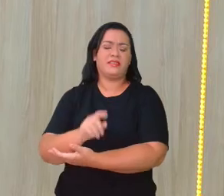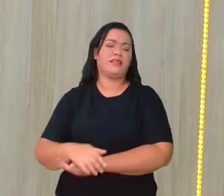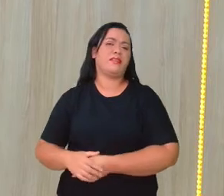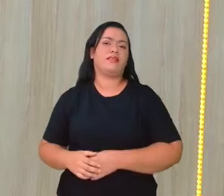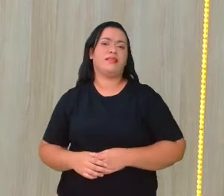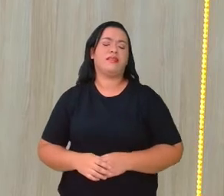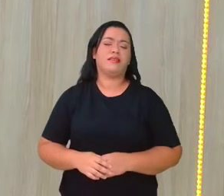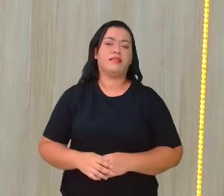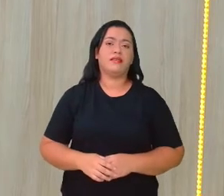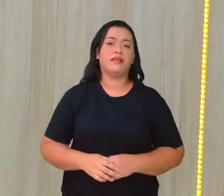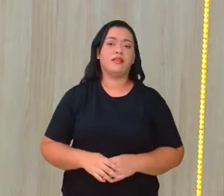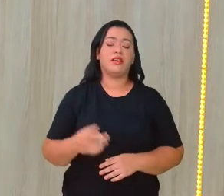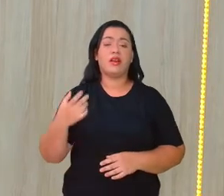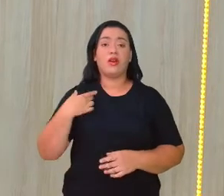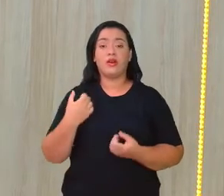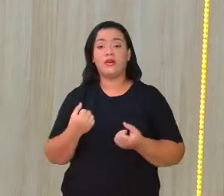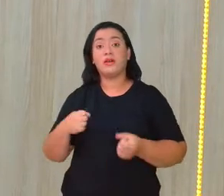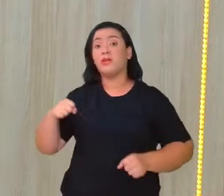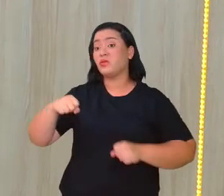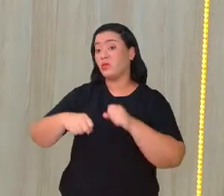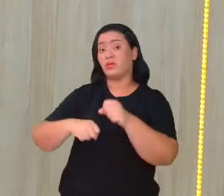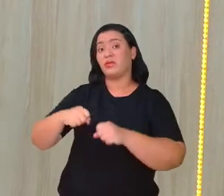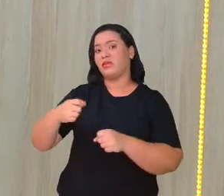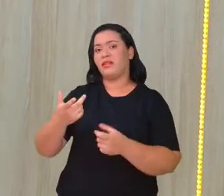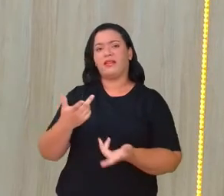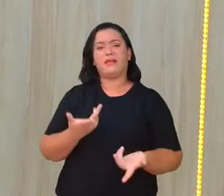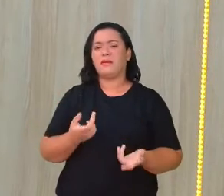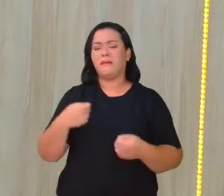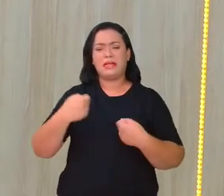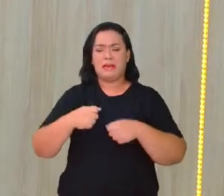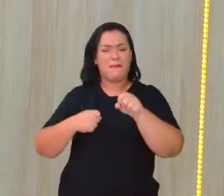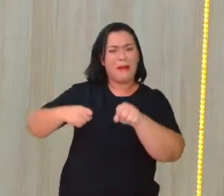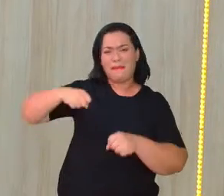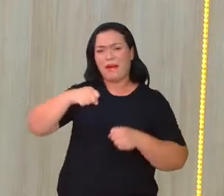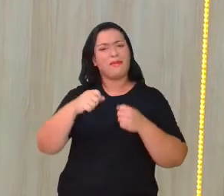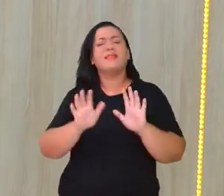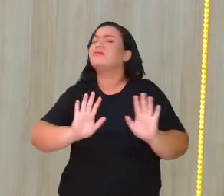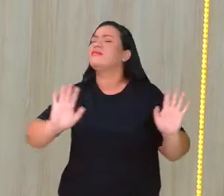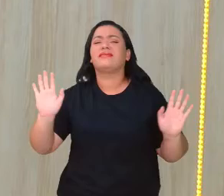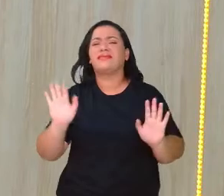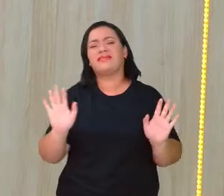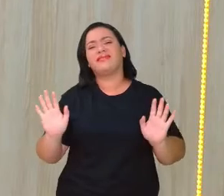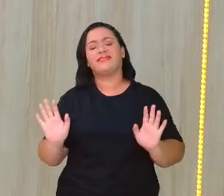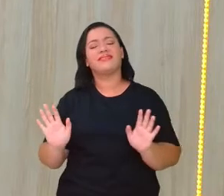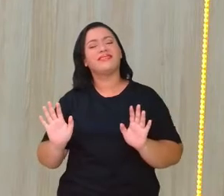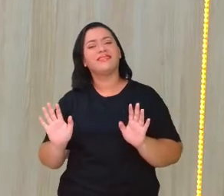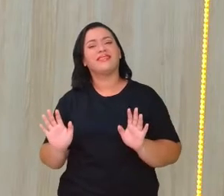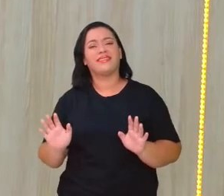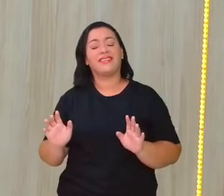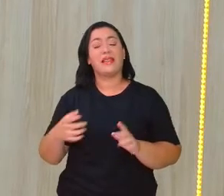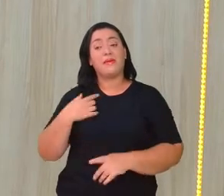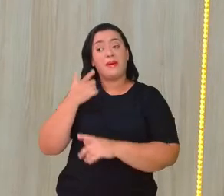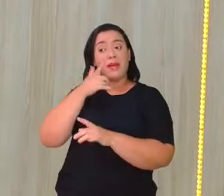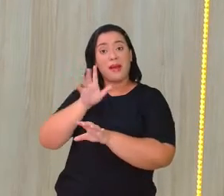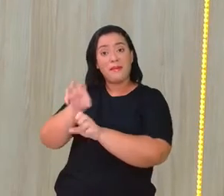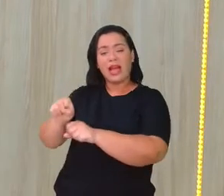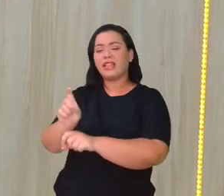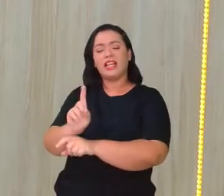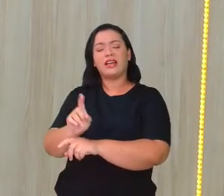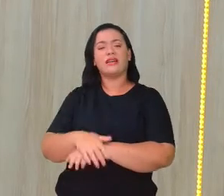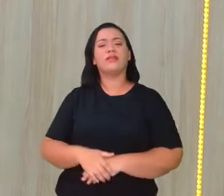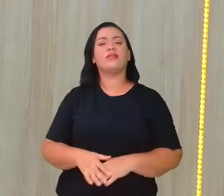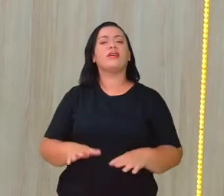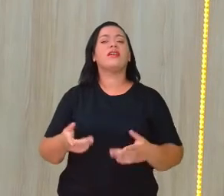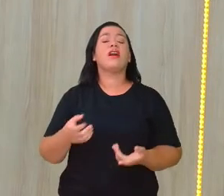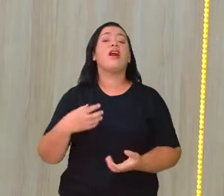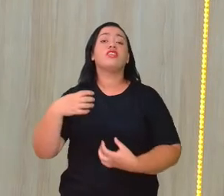né, ali e lutar o que a gente chama de mano a mano, né, ali no braço, para poder conquistar. Eles conquistam